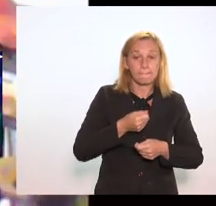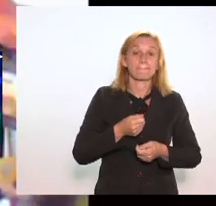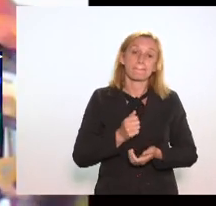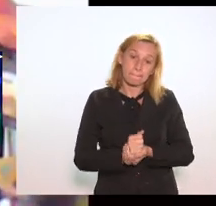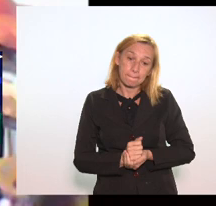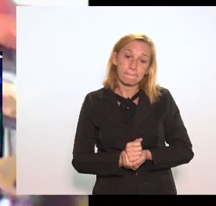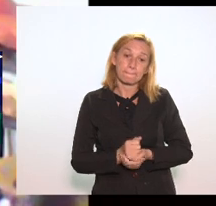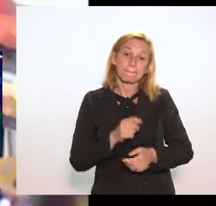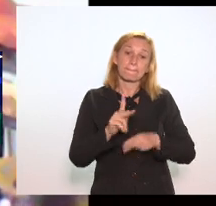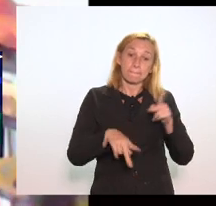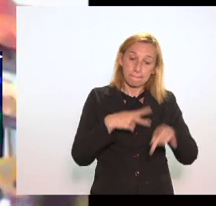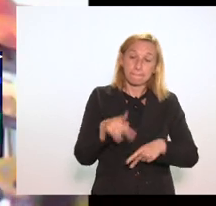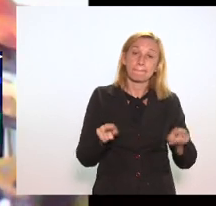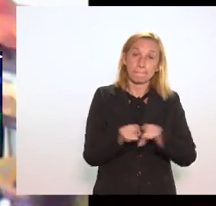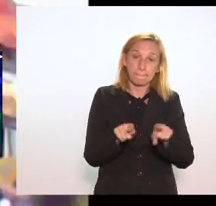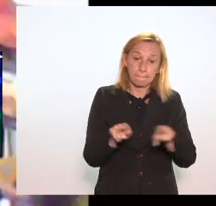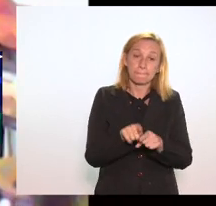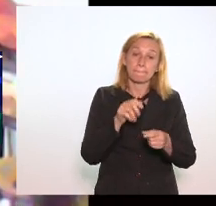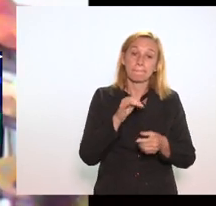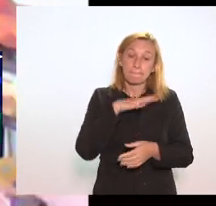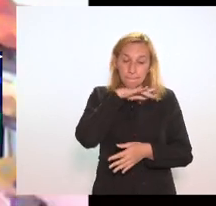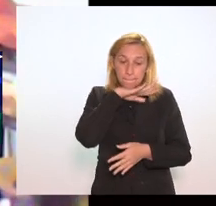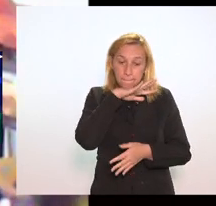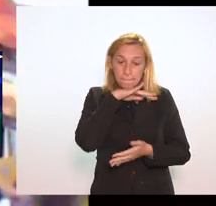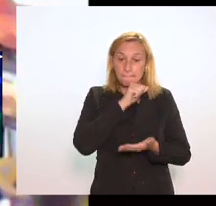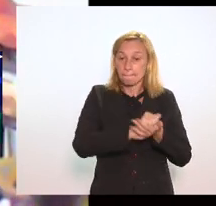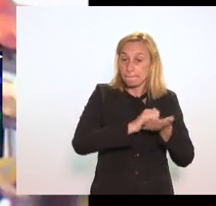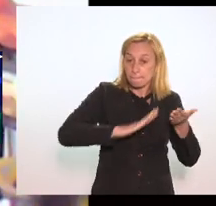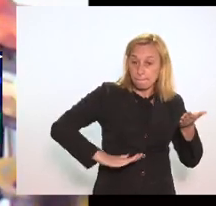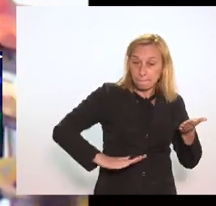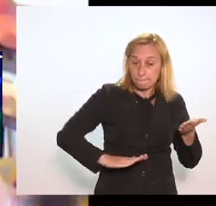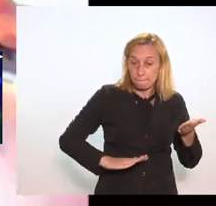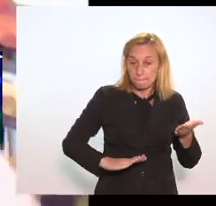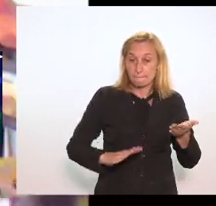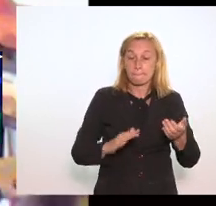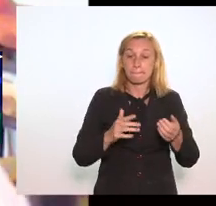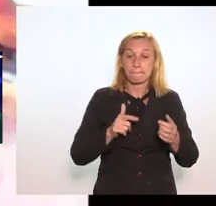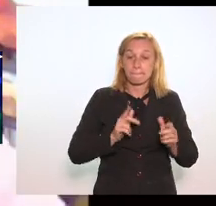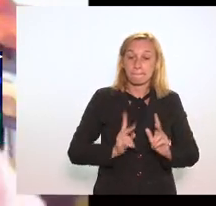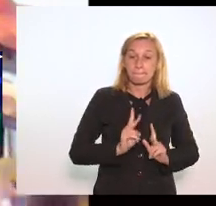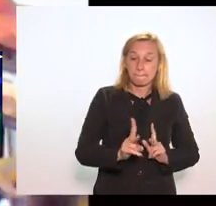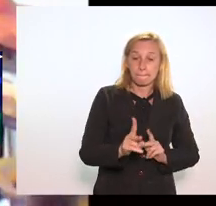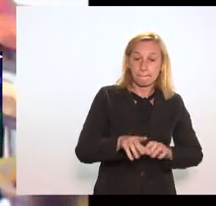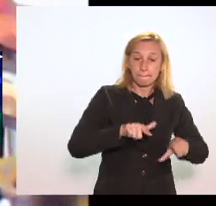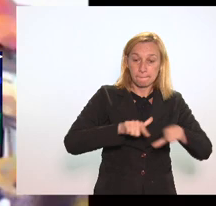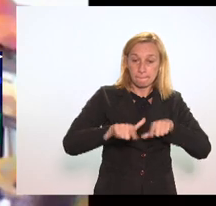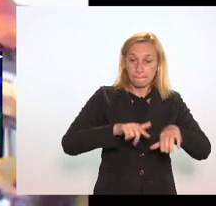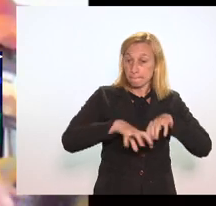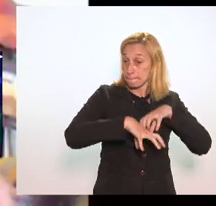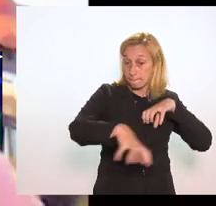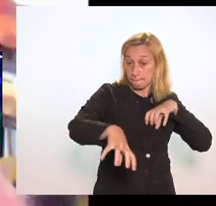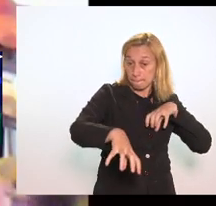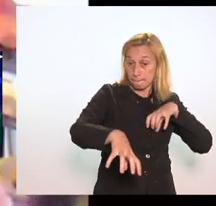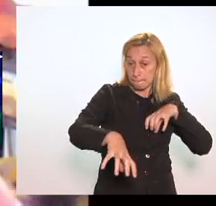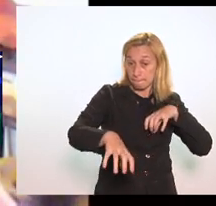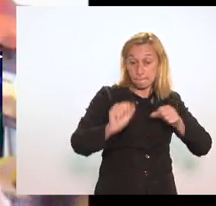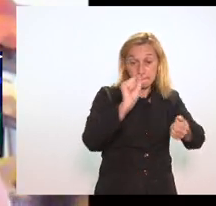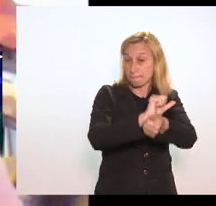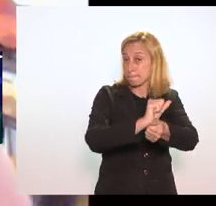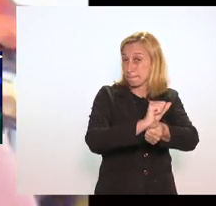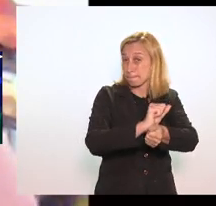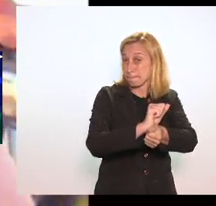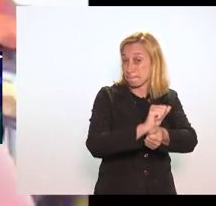também a ruim as atividades que estão funcionando com distanciamento social trabalho remoto etc ficam